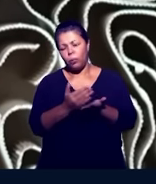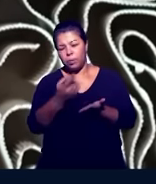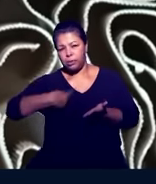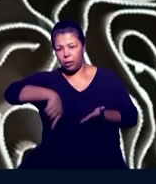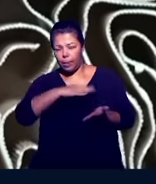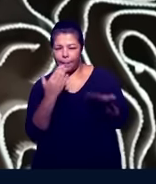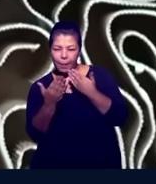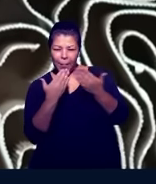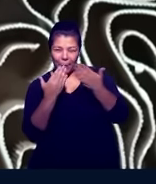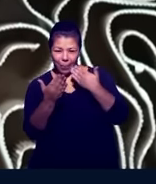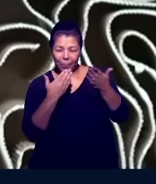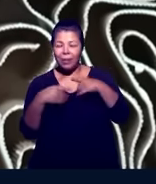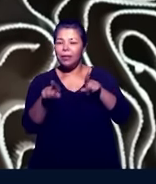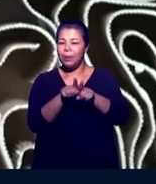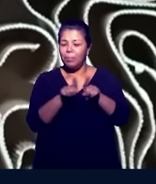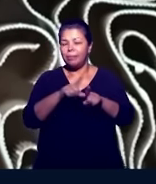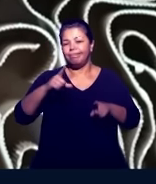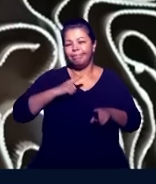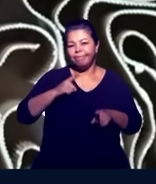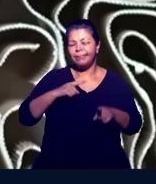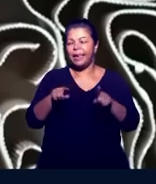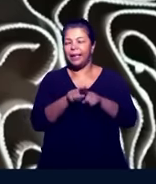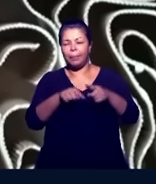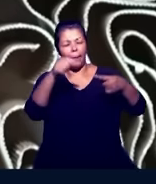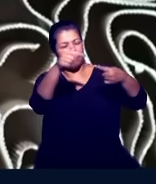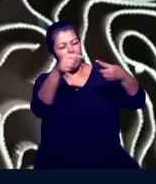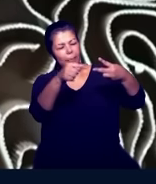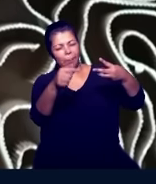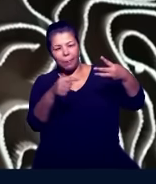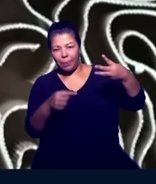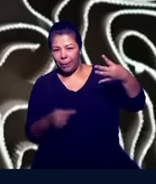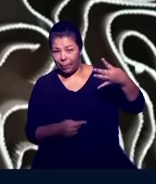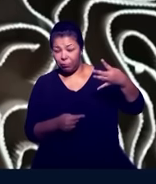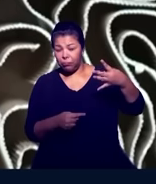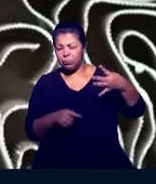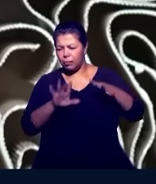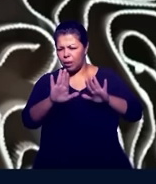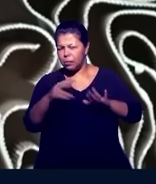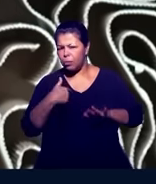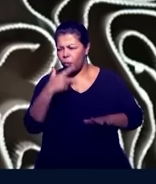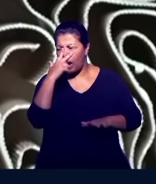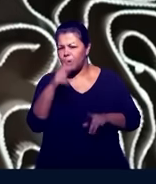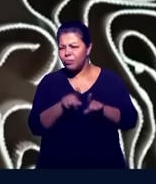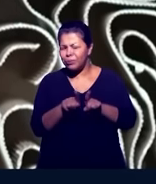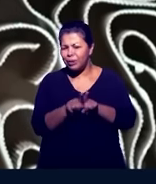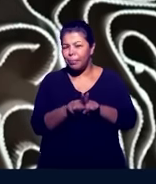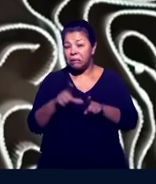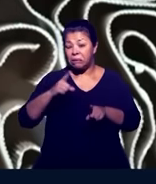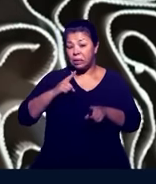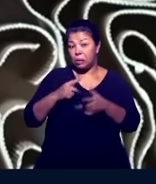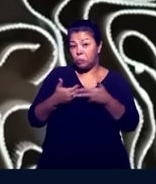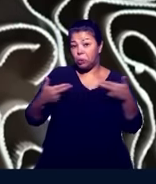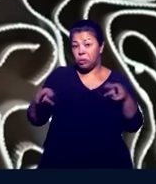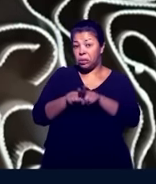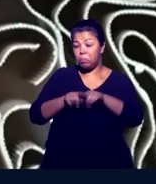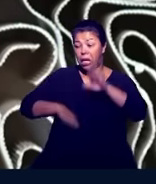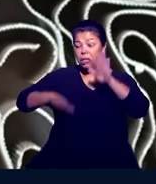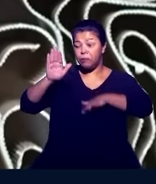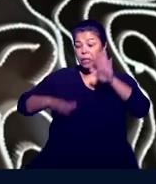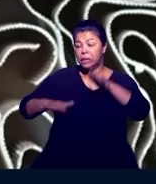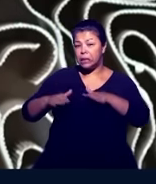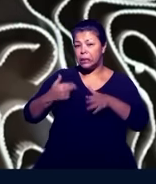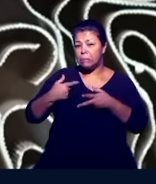ponto porque tem essa discussão de meta de primária meta fiscal tem uma coisa que eu acho que tá passando enfim despercebido por muita gente que é o